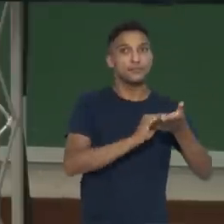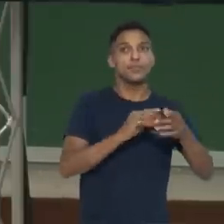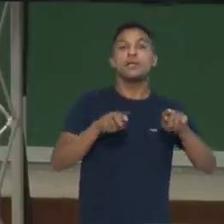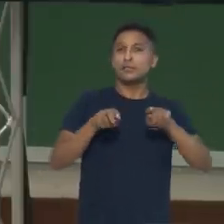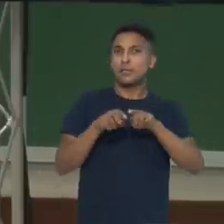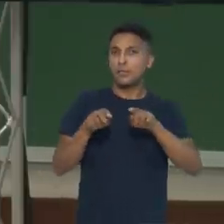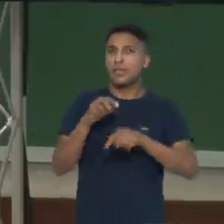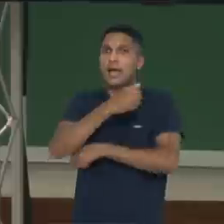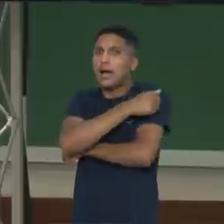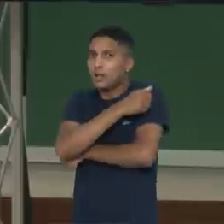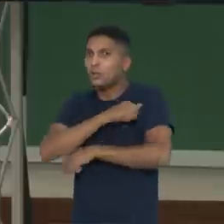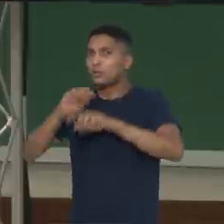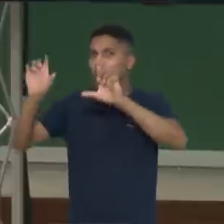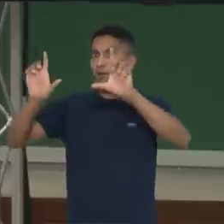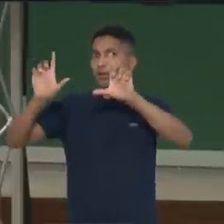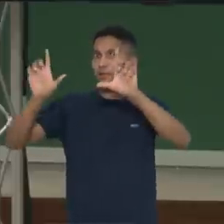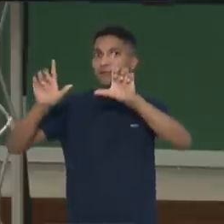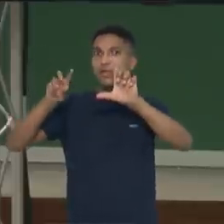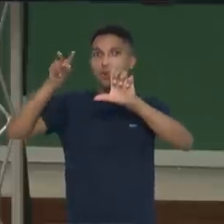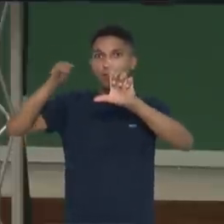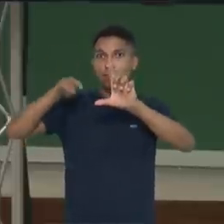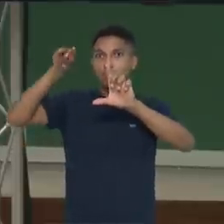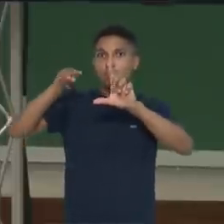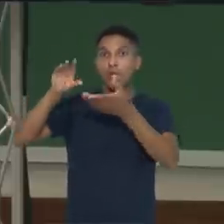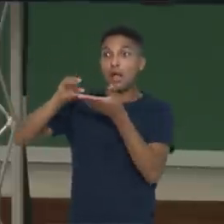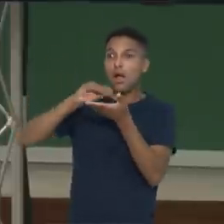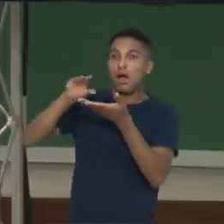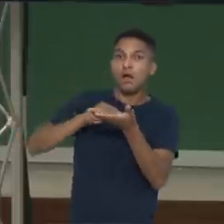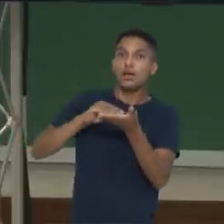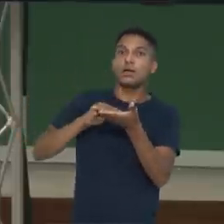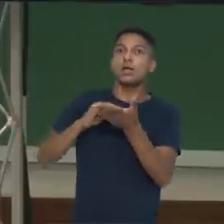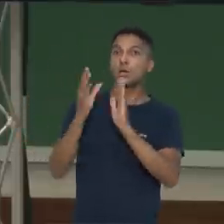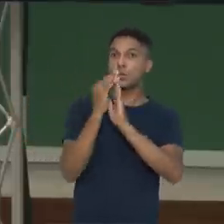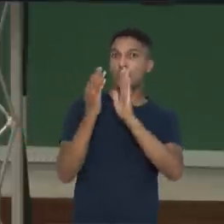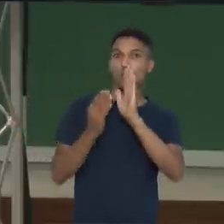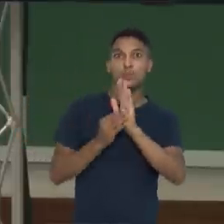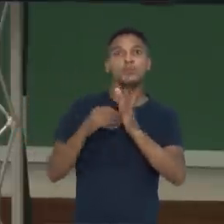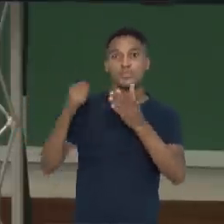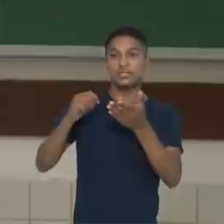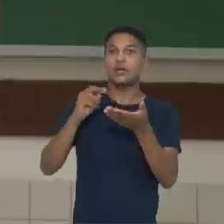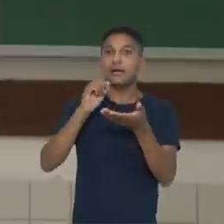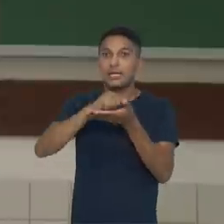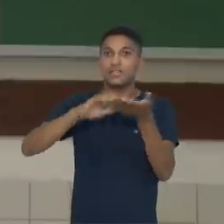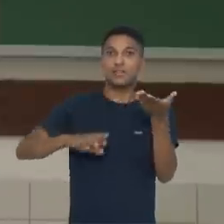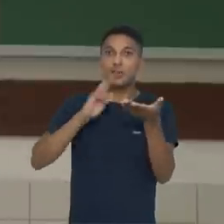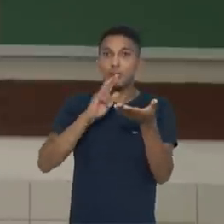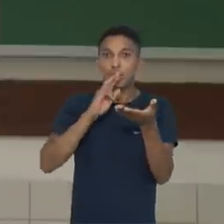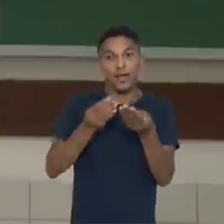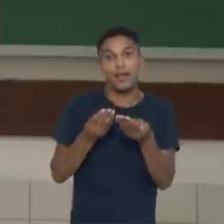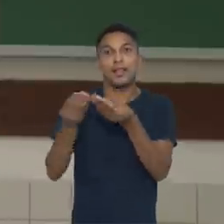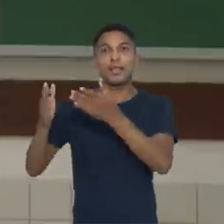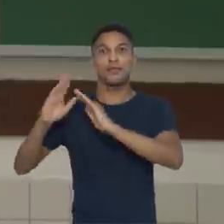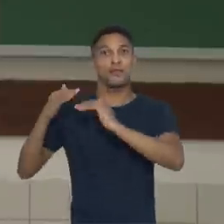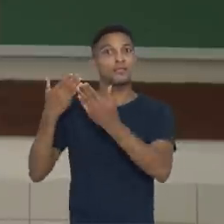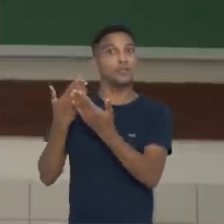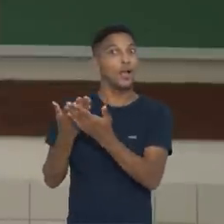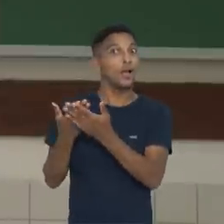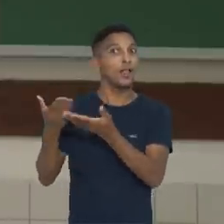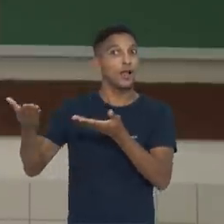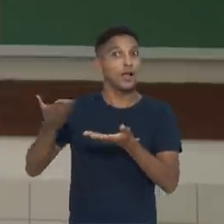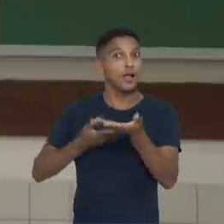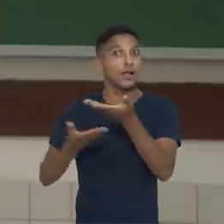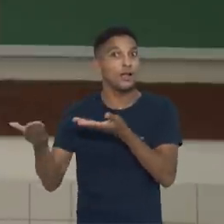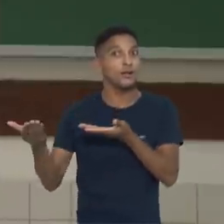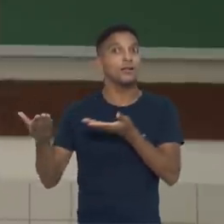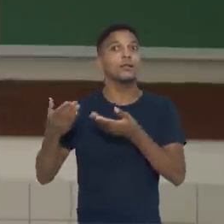estão acertadas para vocês buscarem atividades e lembrar de devolver, né? Muito importante, fiquem atentos